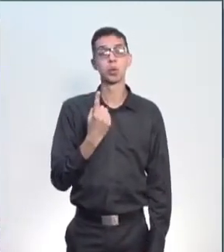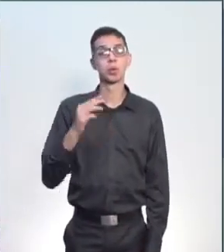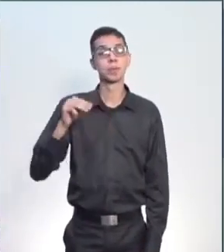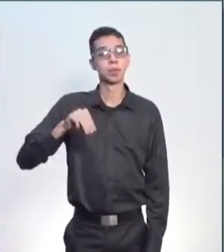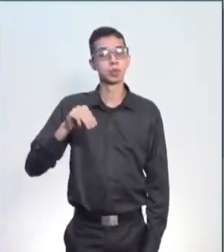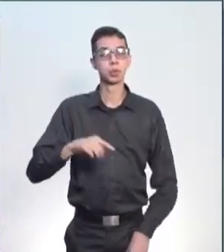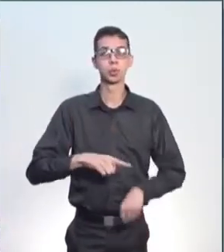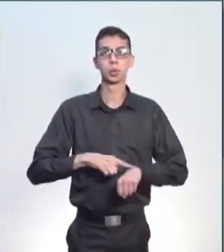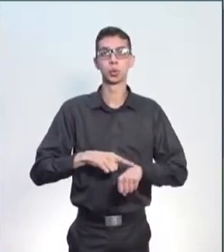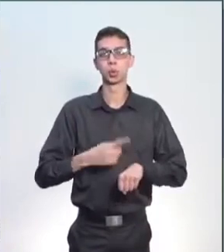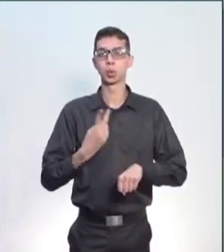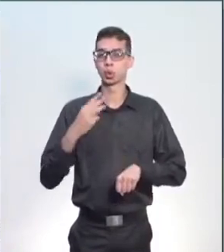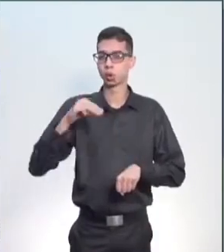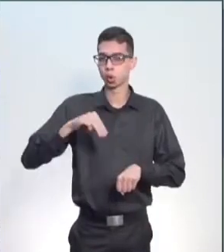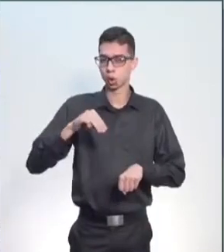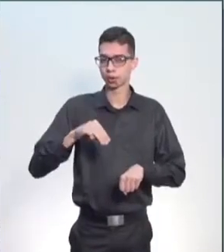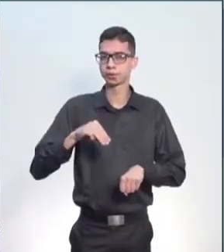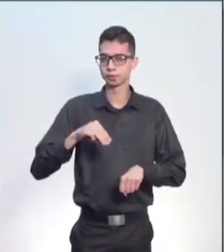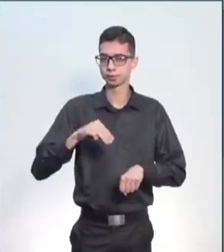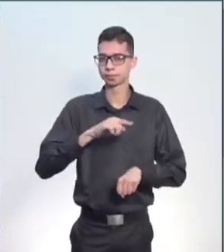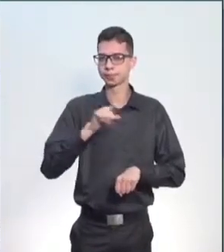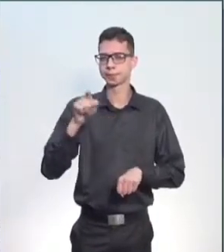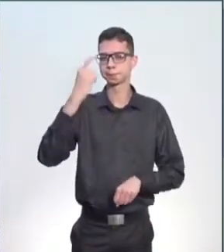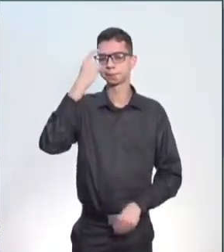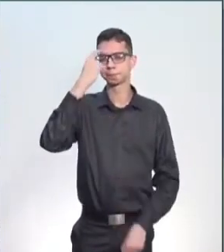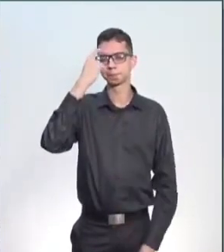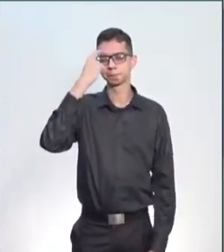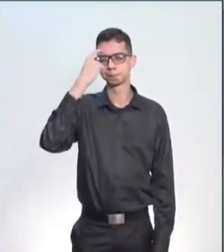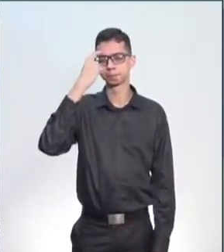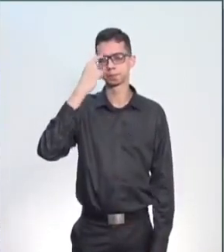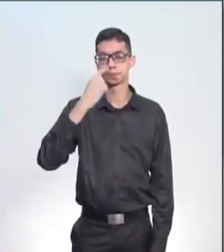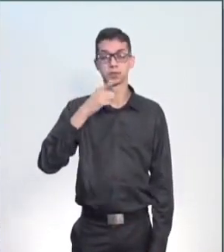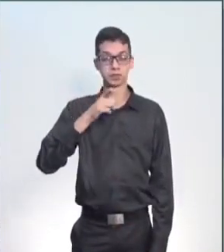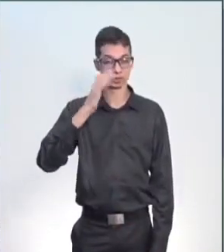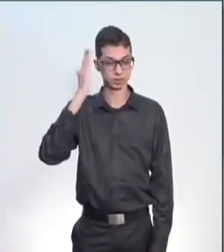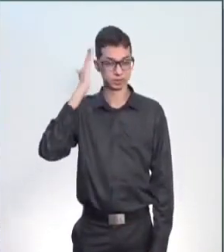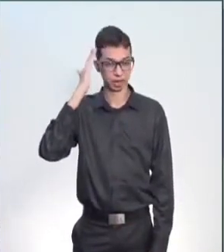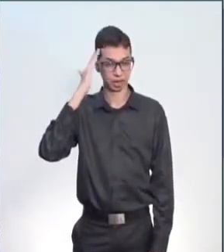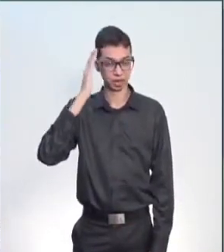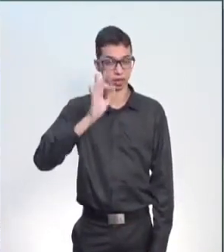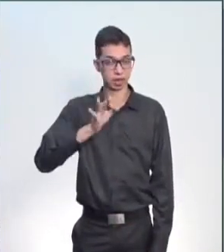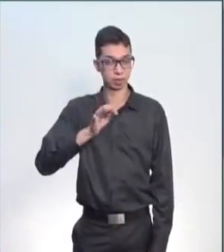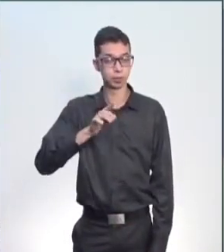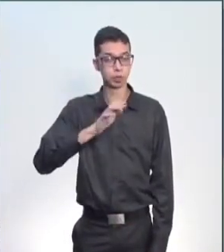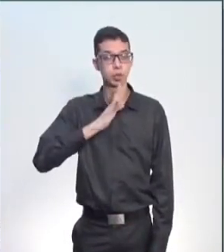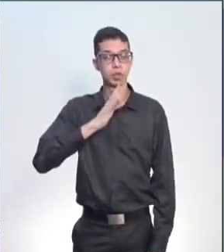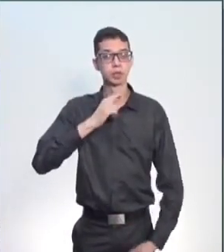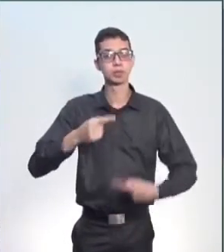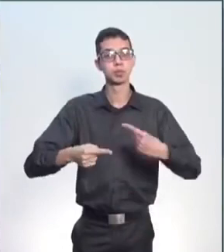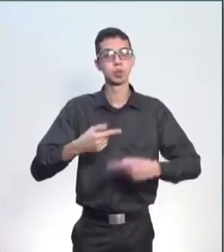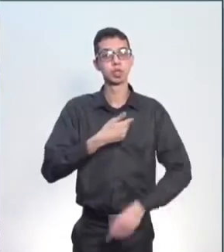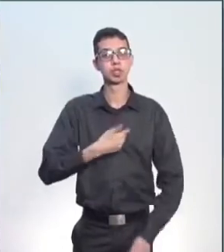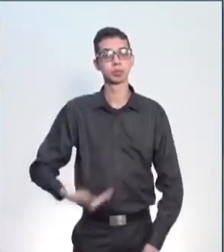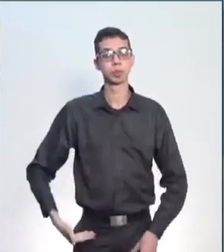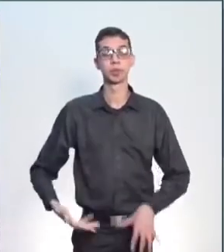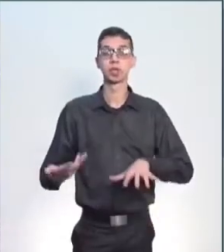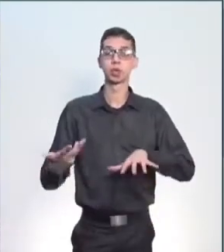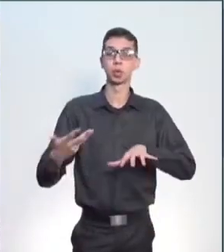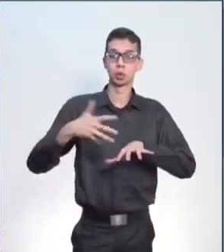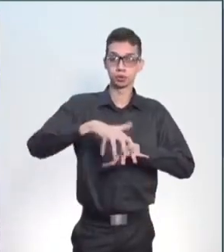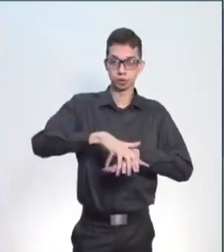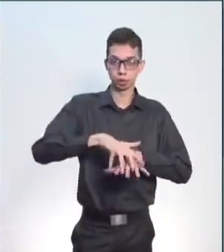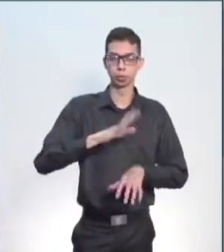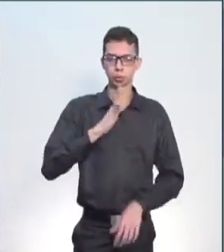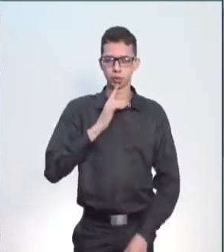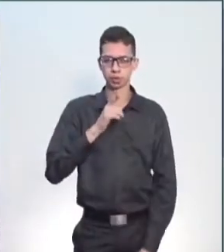dois minutinhos para pensar, né? Se vocês sabem sobre o que, se vocês conhecem políticas públicas de inclusão